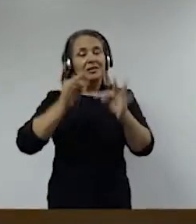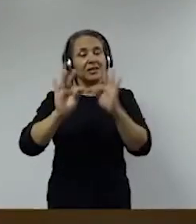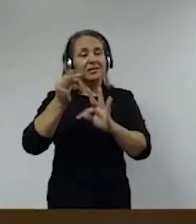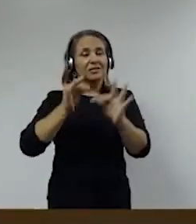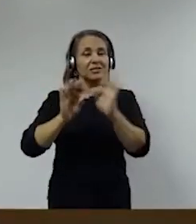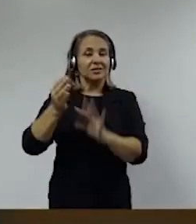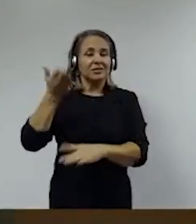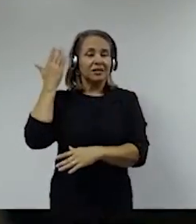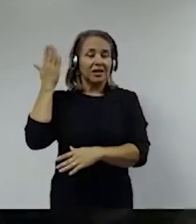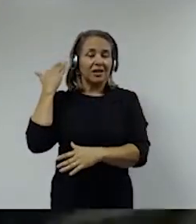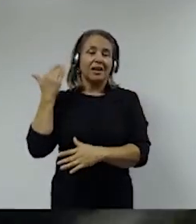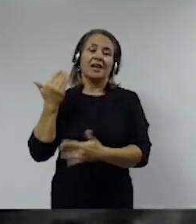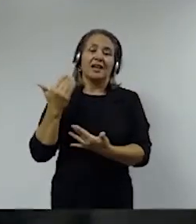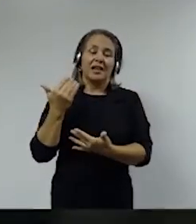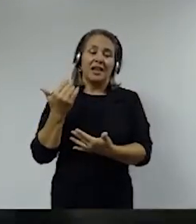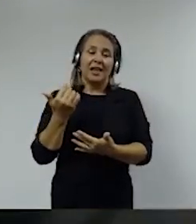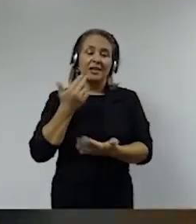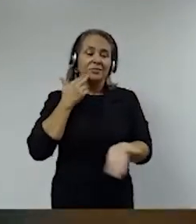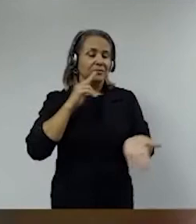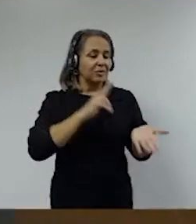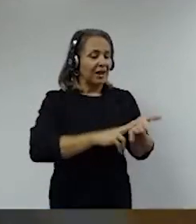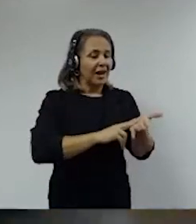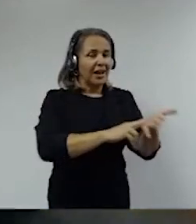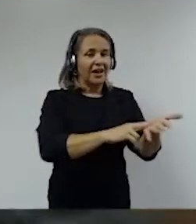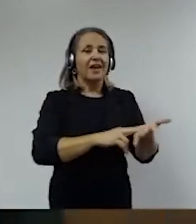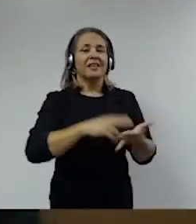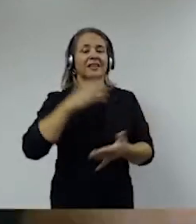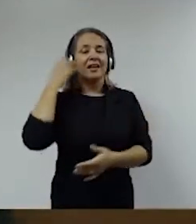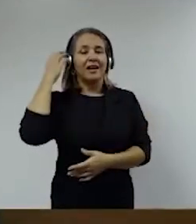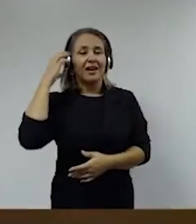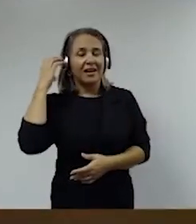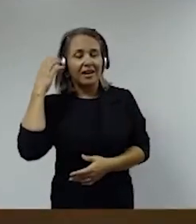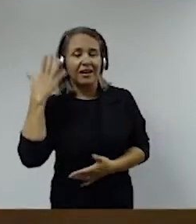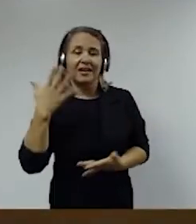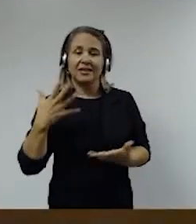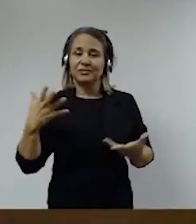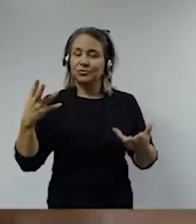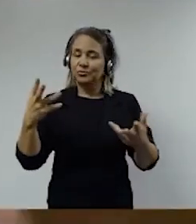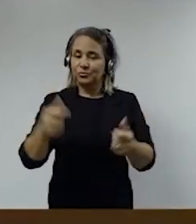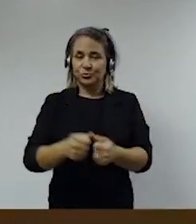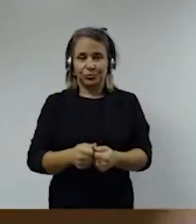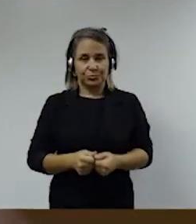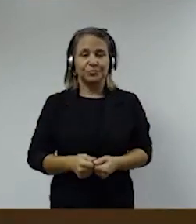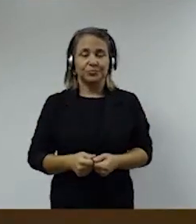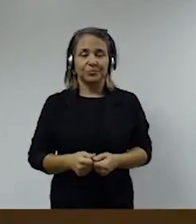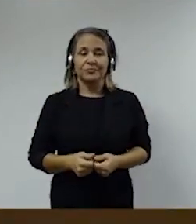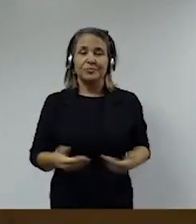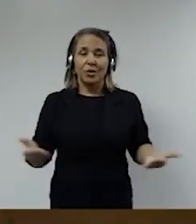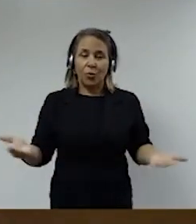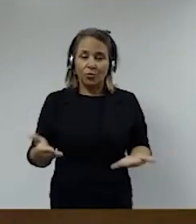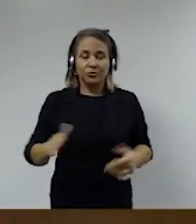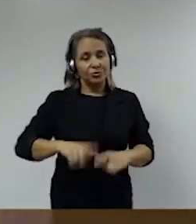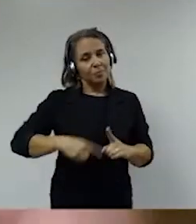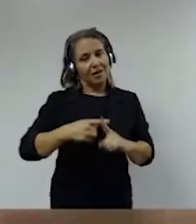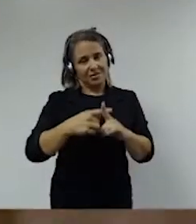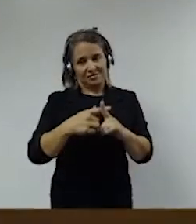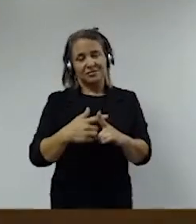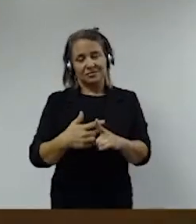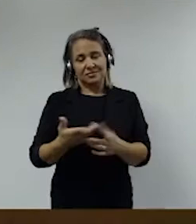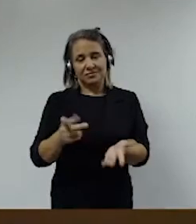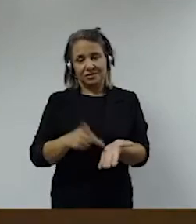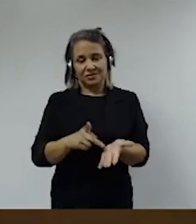época de trocas de carta, telégrafo, rádio, a gente já poderia falar em telemedicina. E hoje mais ainda, né,